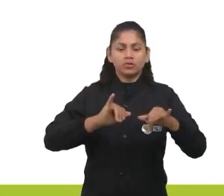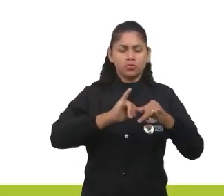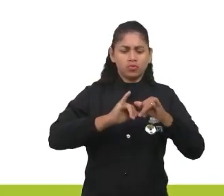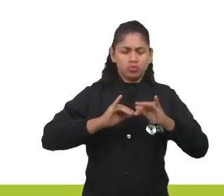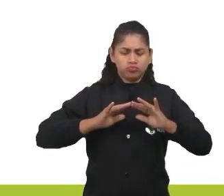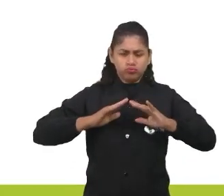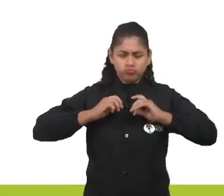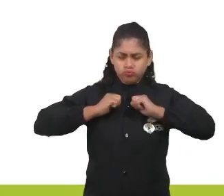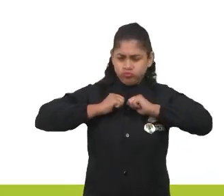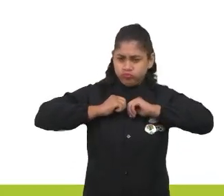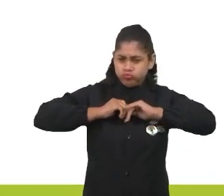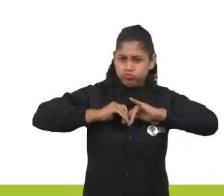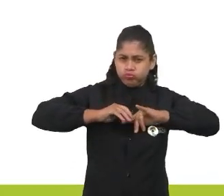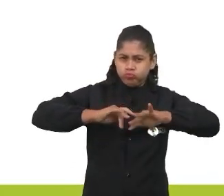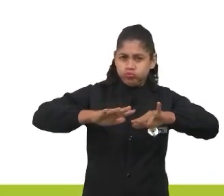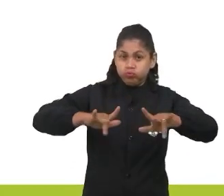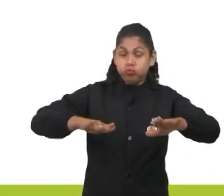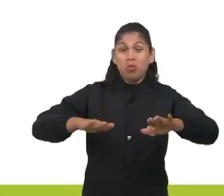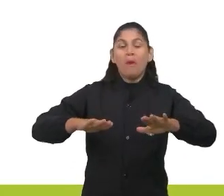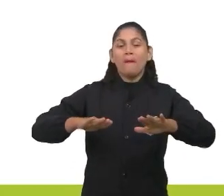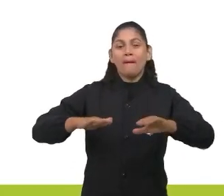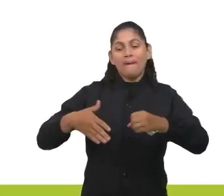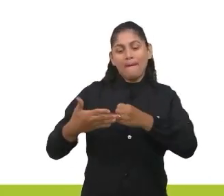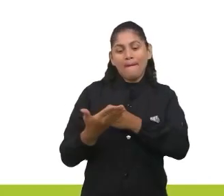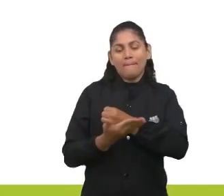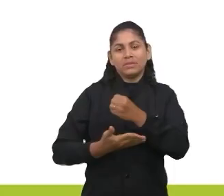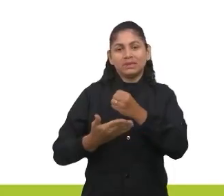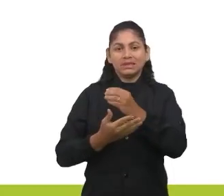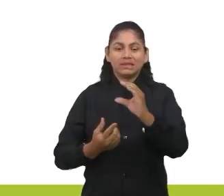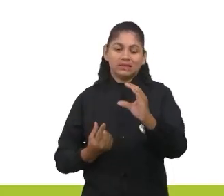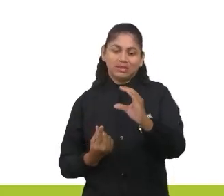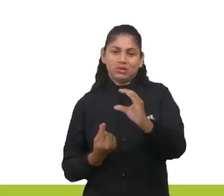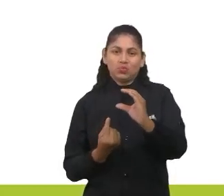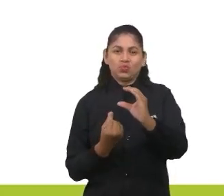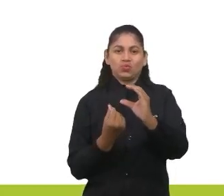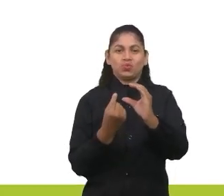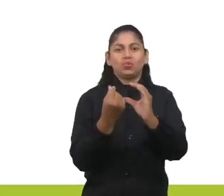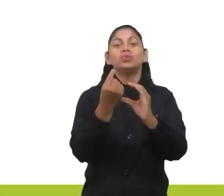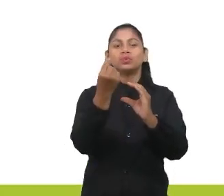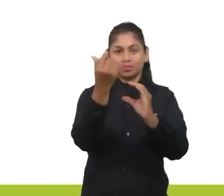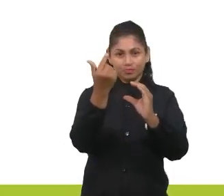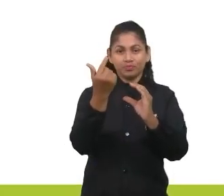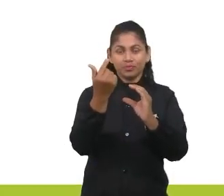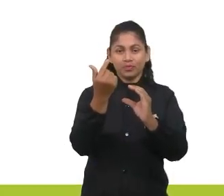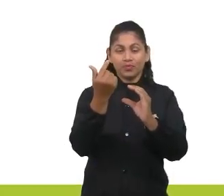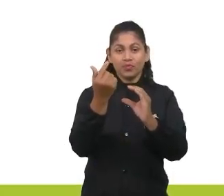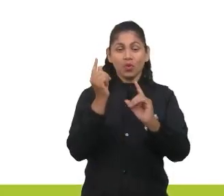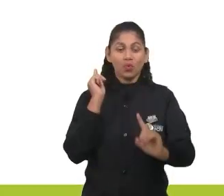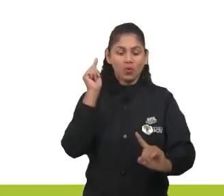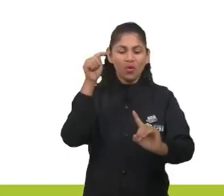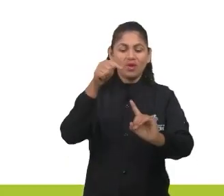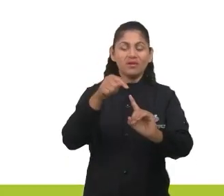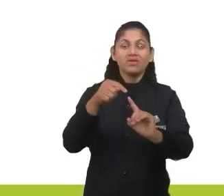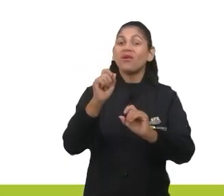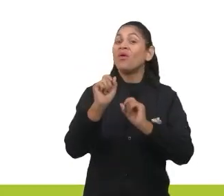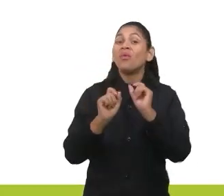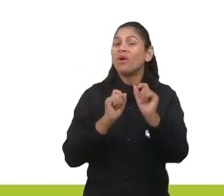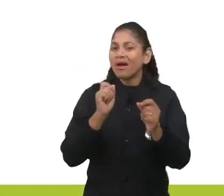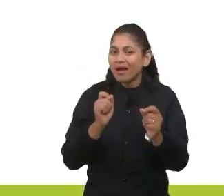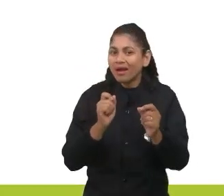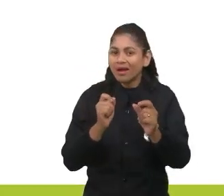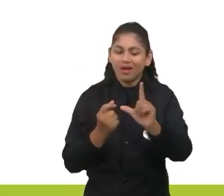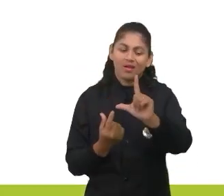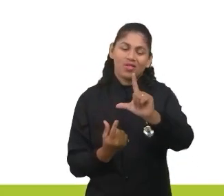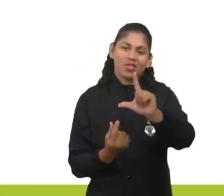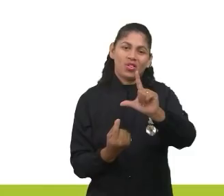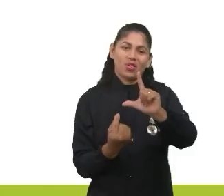lógica capitalista. Qual é o objetivo? O objetivo principal é o lucro. Então, nós temos